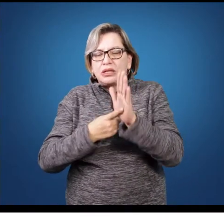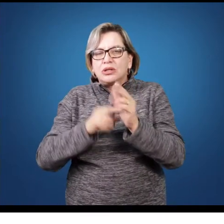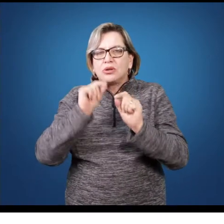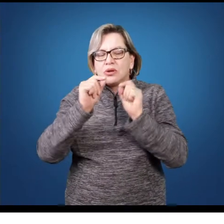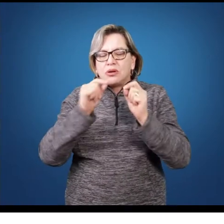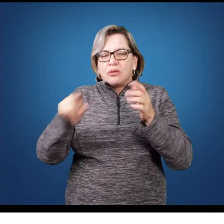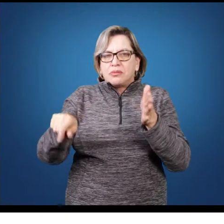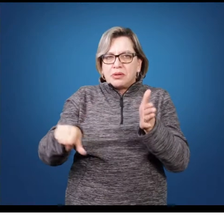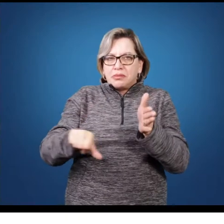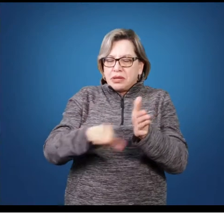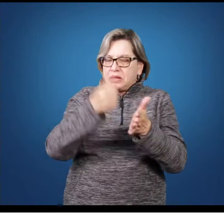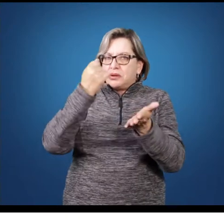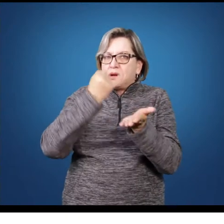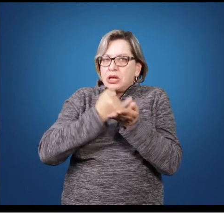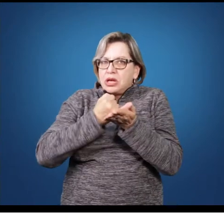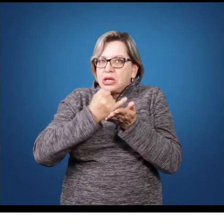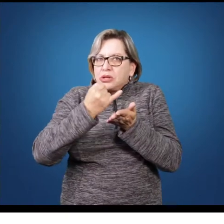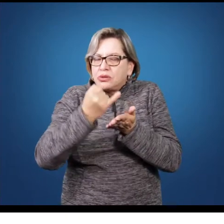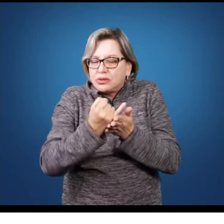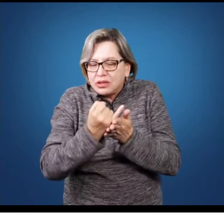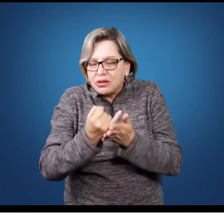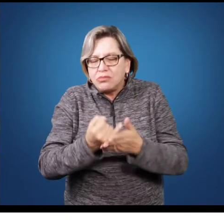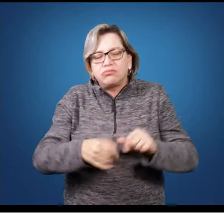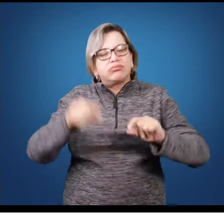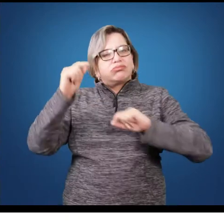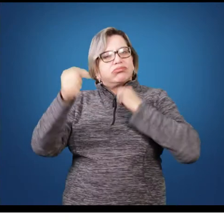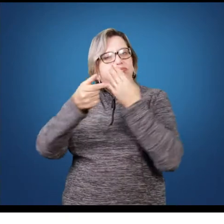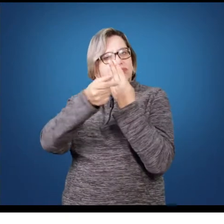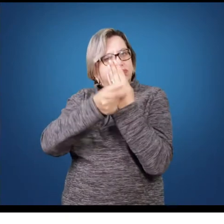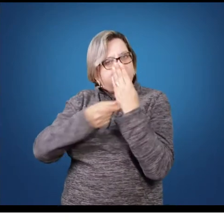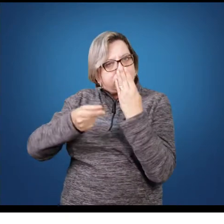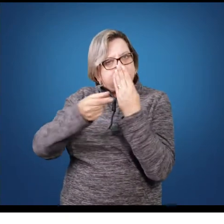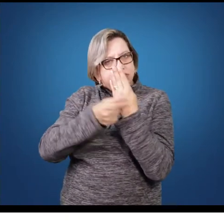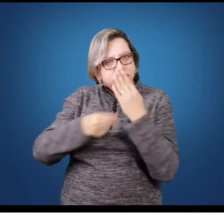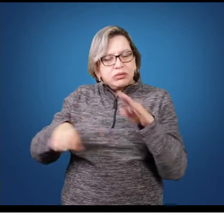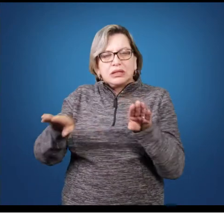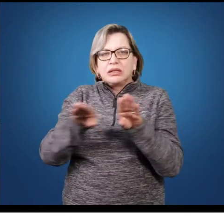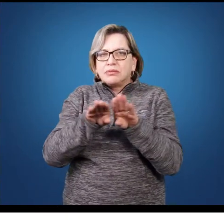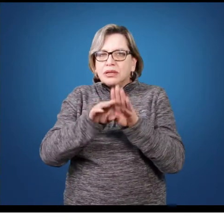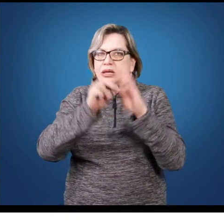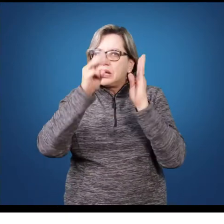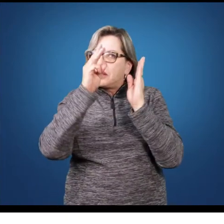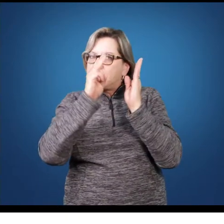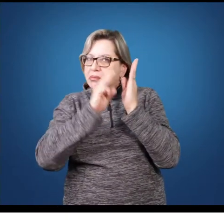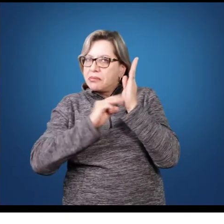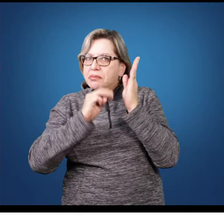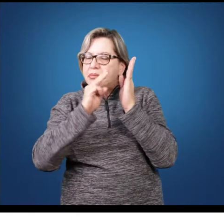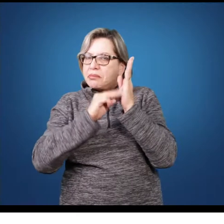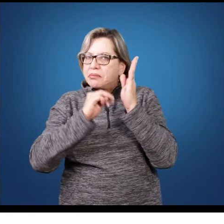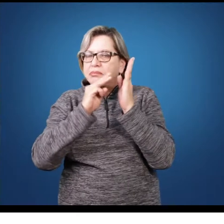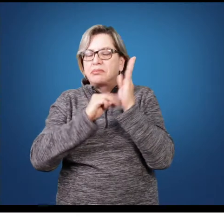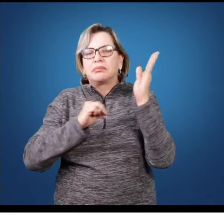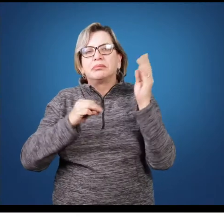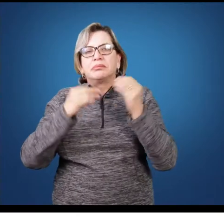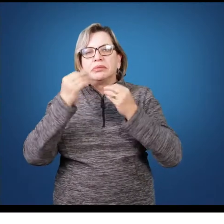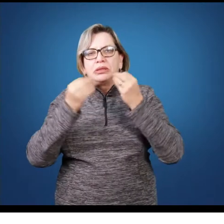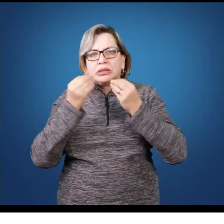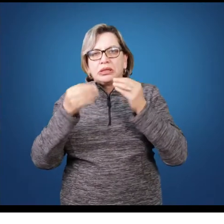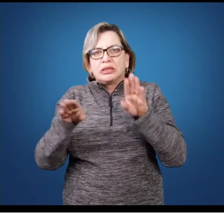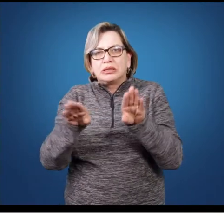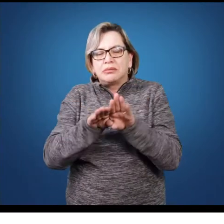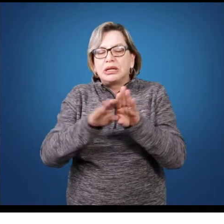introdução, na revisão de literatura, no método ou na metodologia,